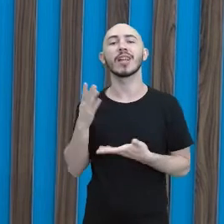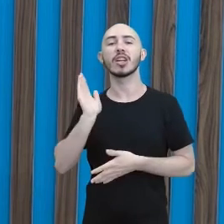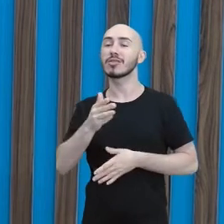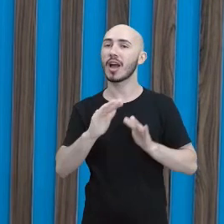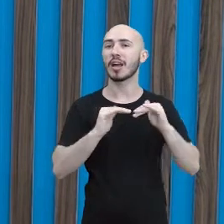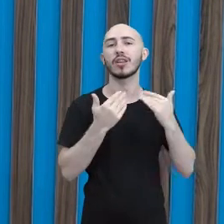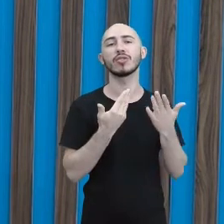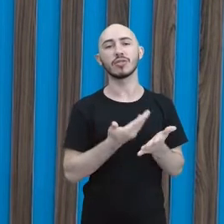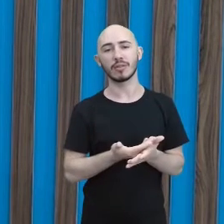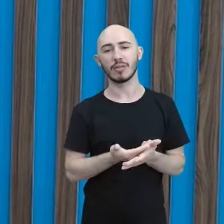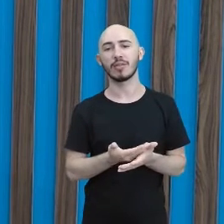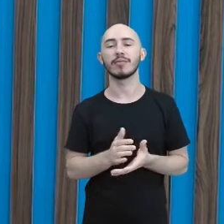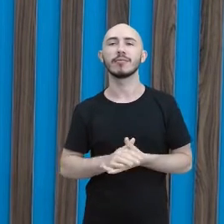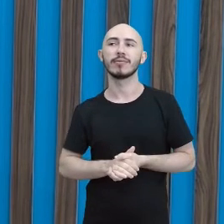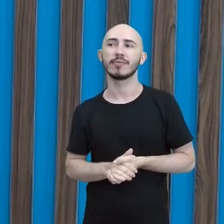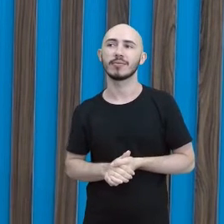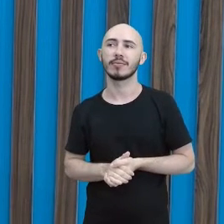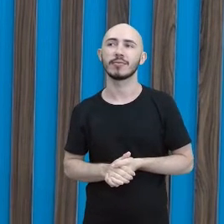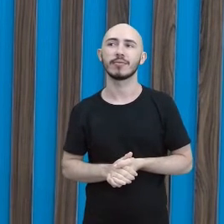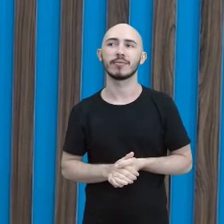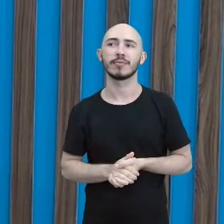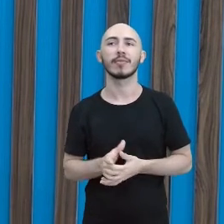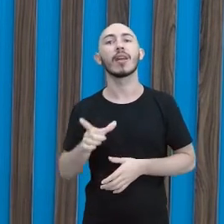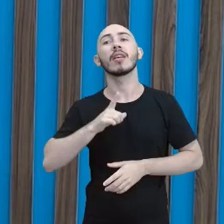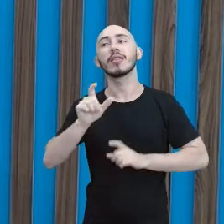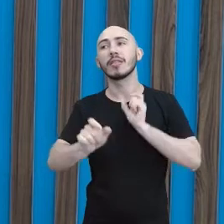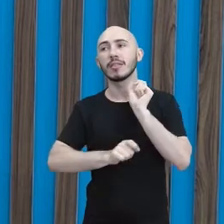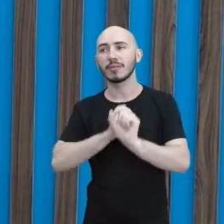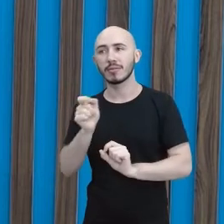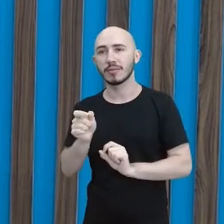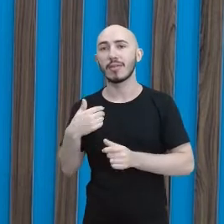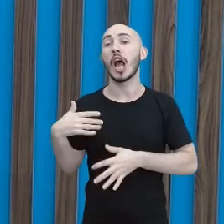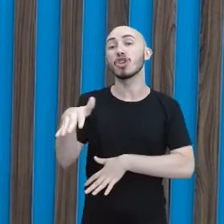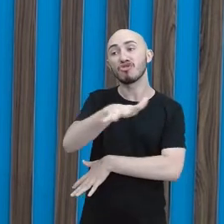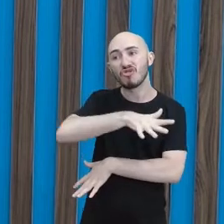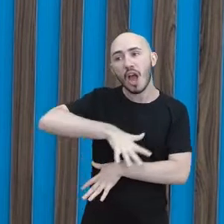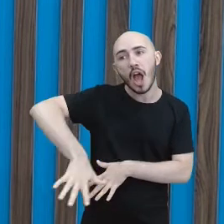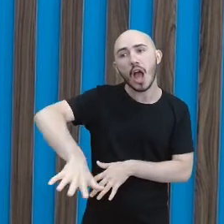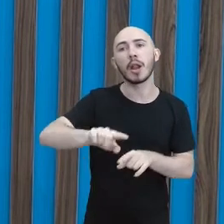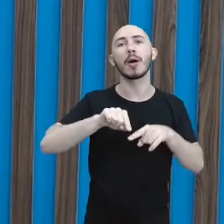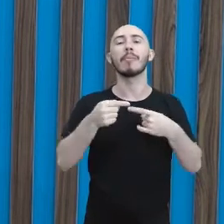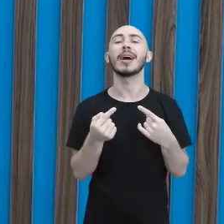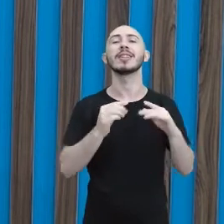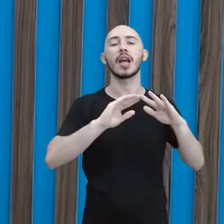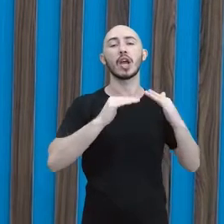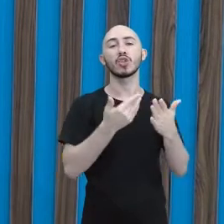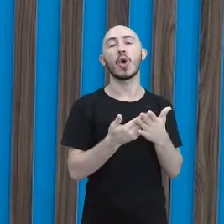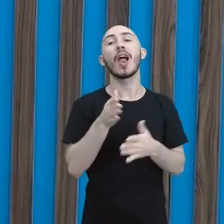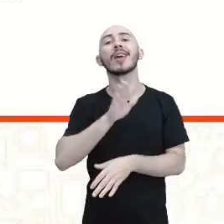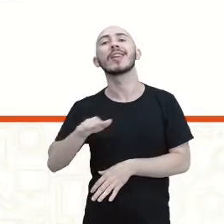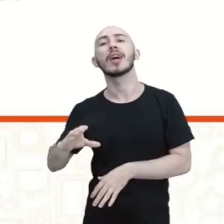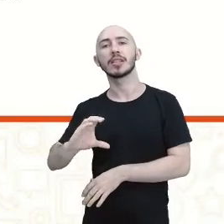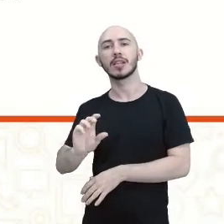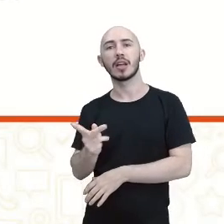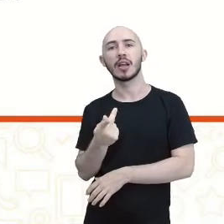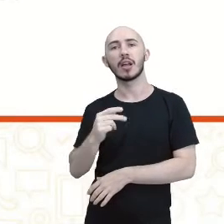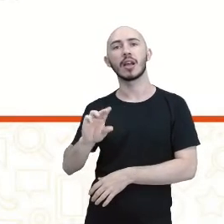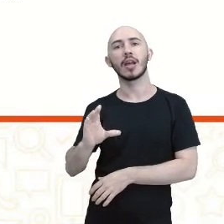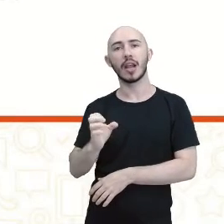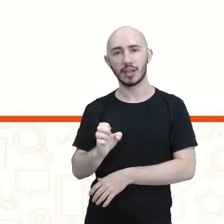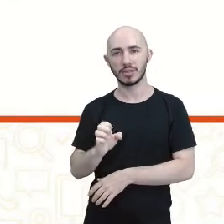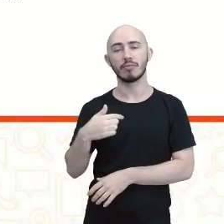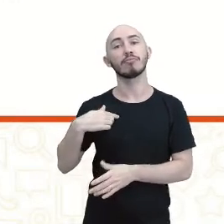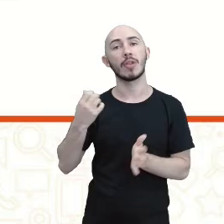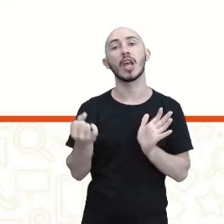escola. Na escola, vamos dizer assim, né? Uma forma geral, mas é a creche, né, que tem a sua própria identidade.